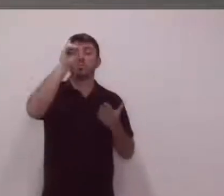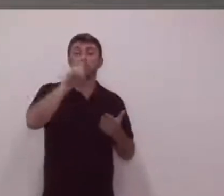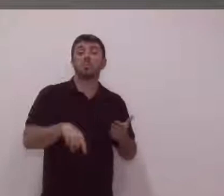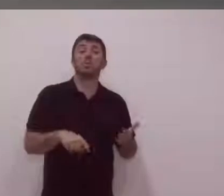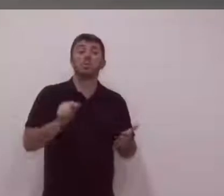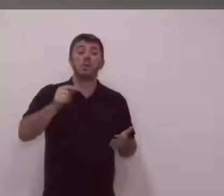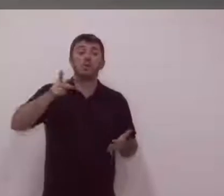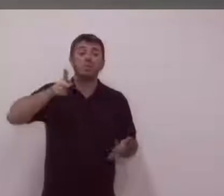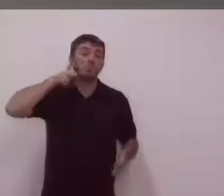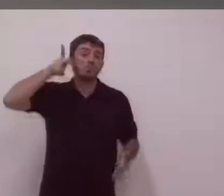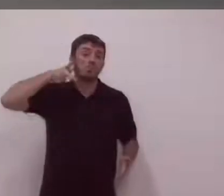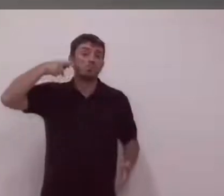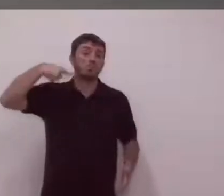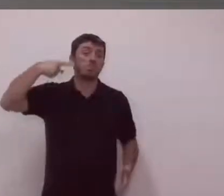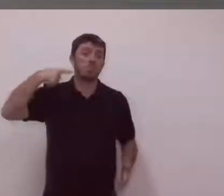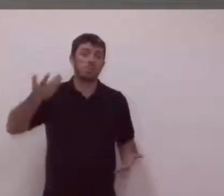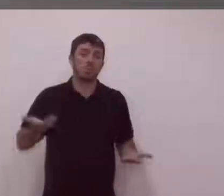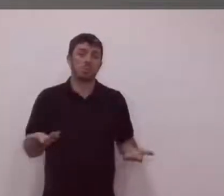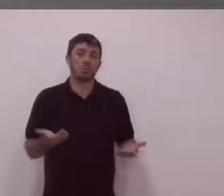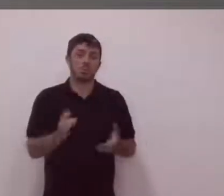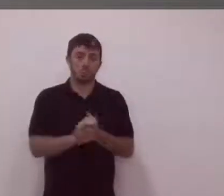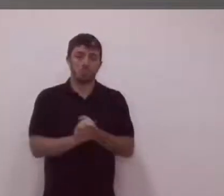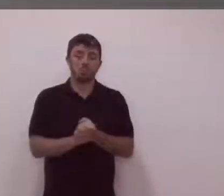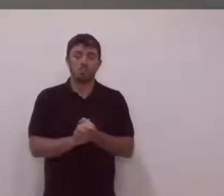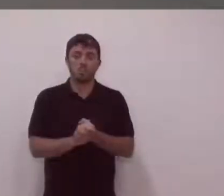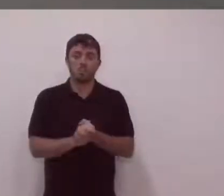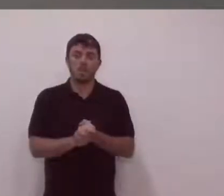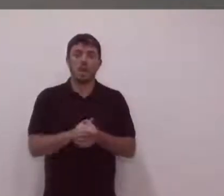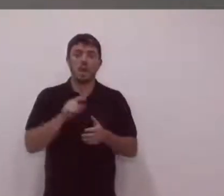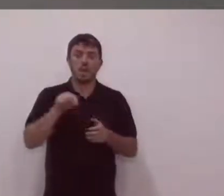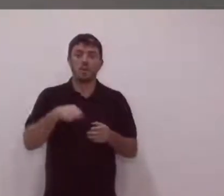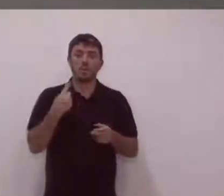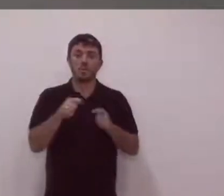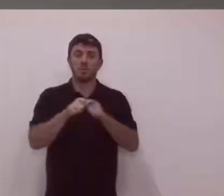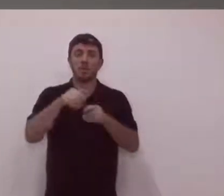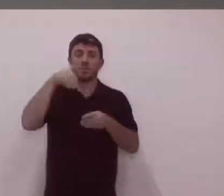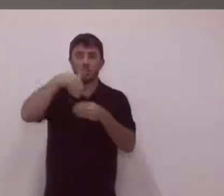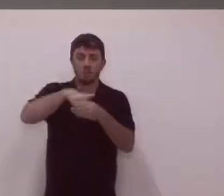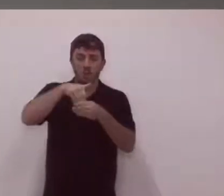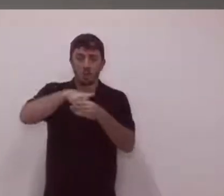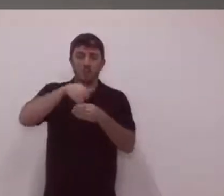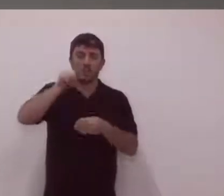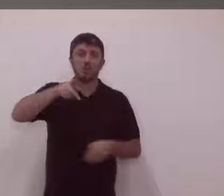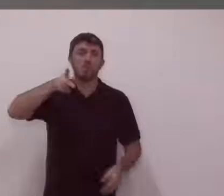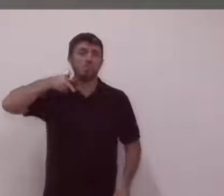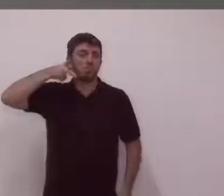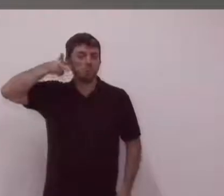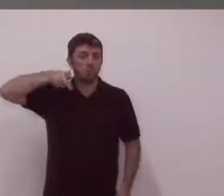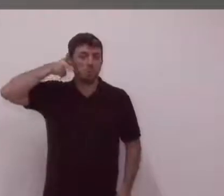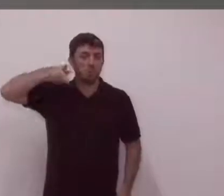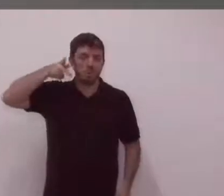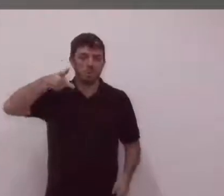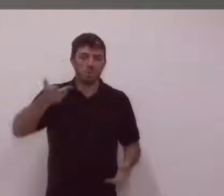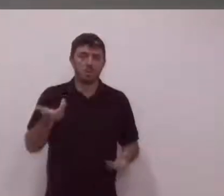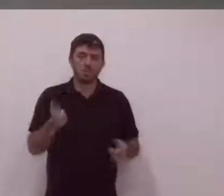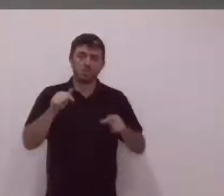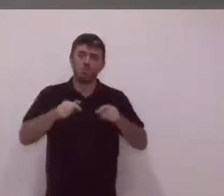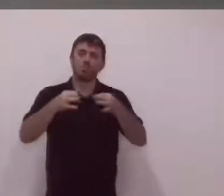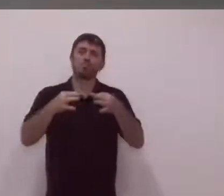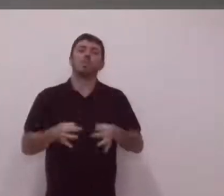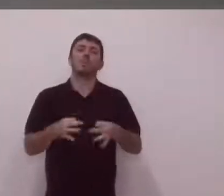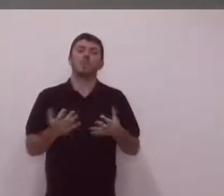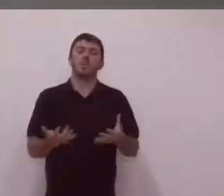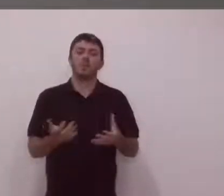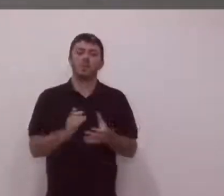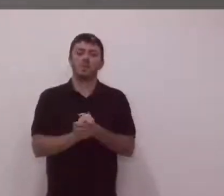isso lá perante a justiça aqui nós estamos fazendo uma votação política é fato eu não